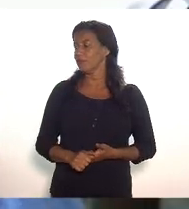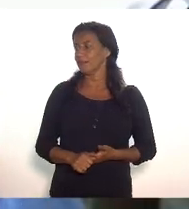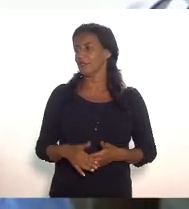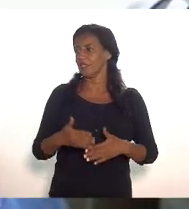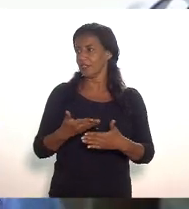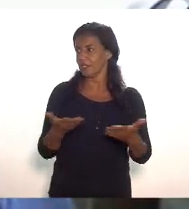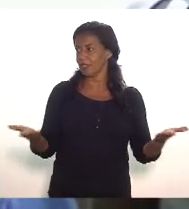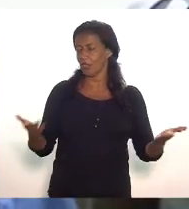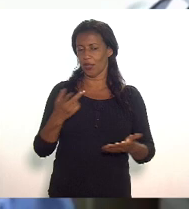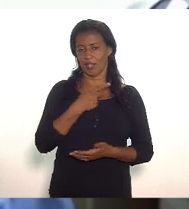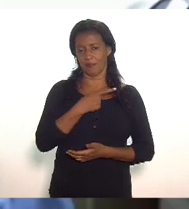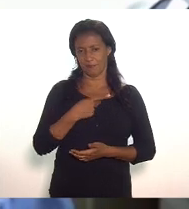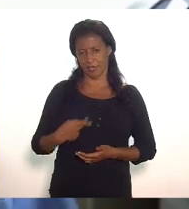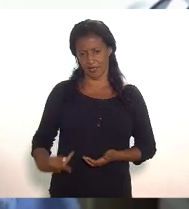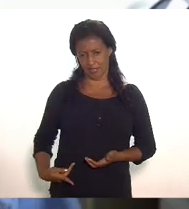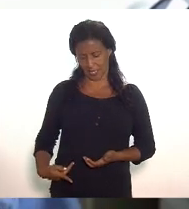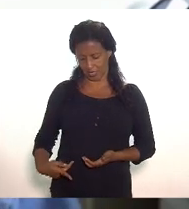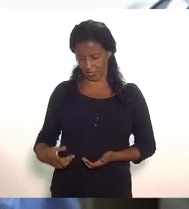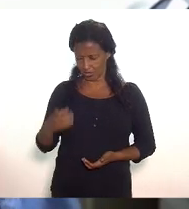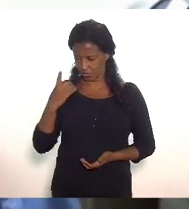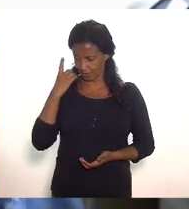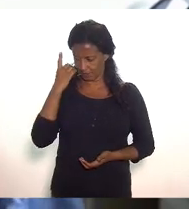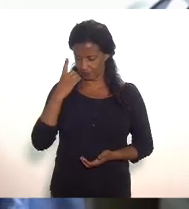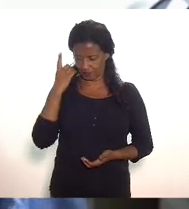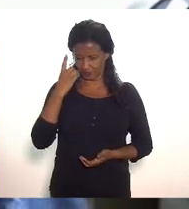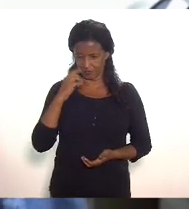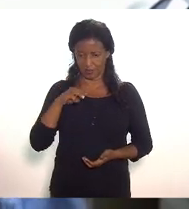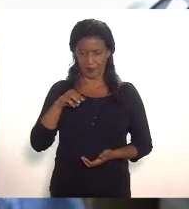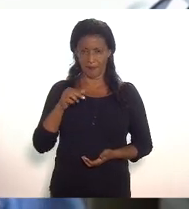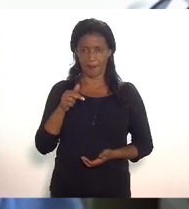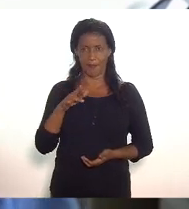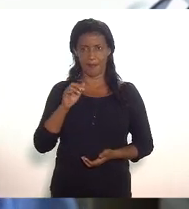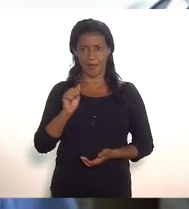presidente, deputada Marta Rocha,